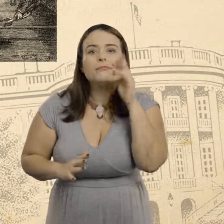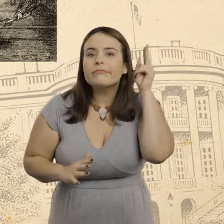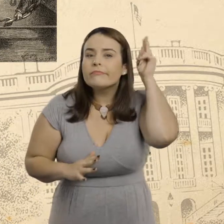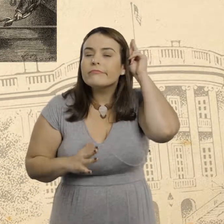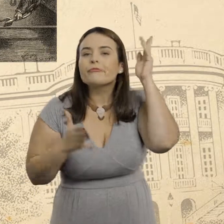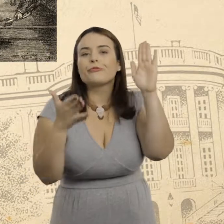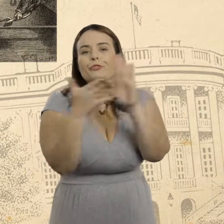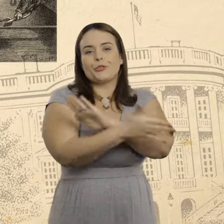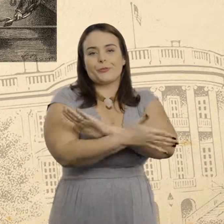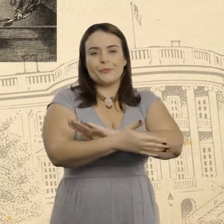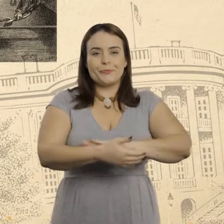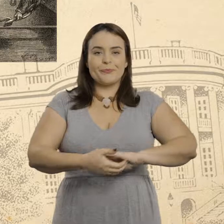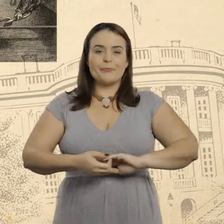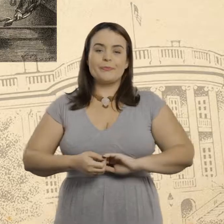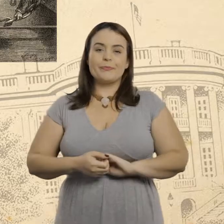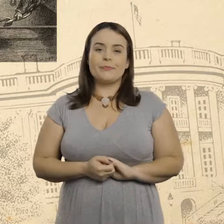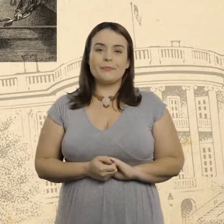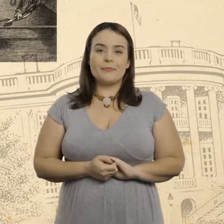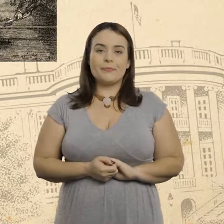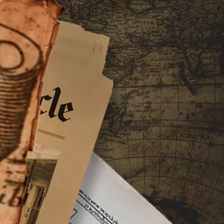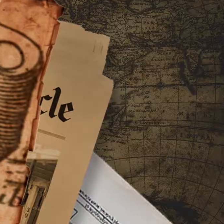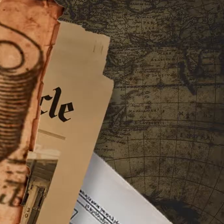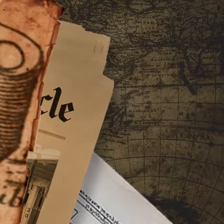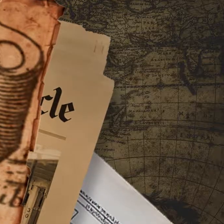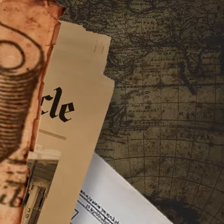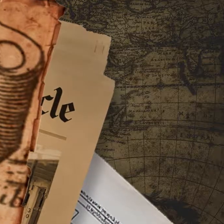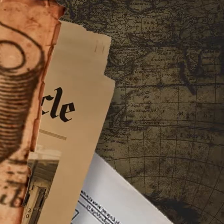índios fugiram dos policiais.